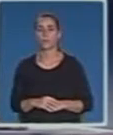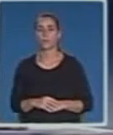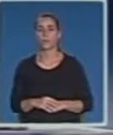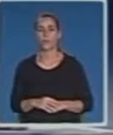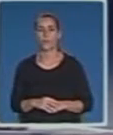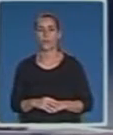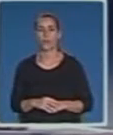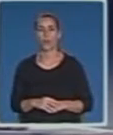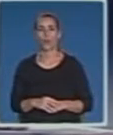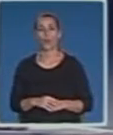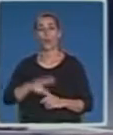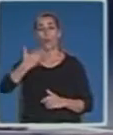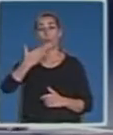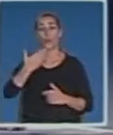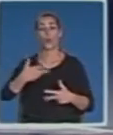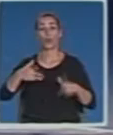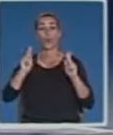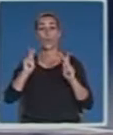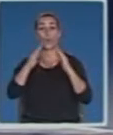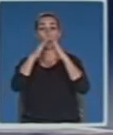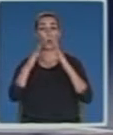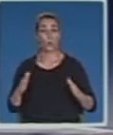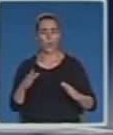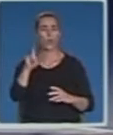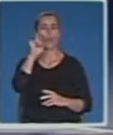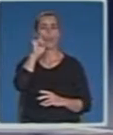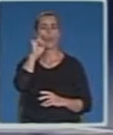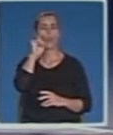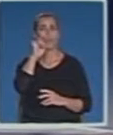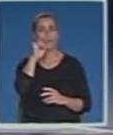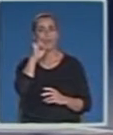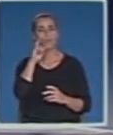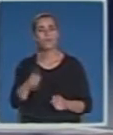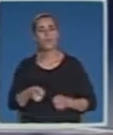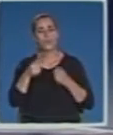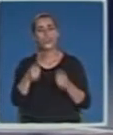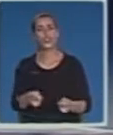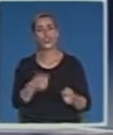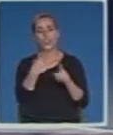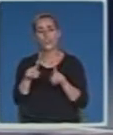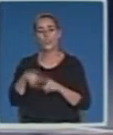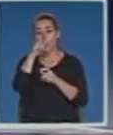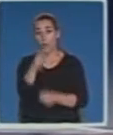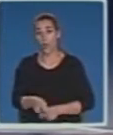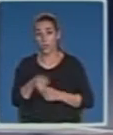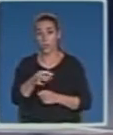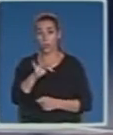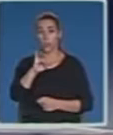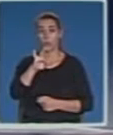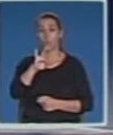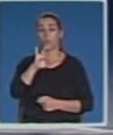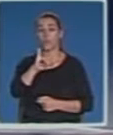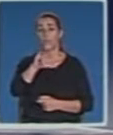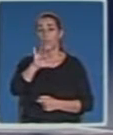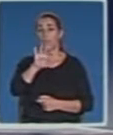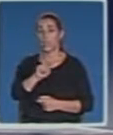O cabeça de lista do LIVRE pelo Pico defende uma aposta na diversificação agrícola. Filipe Gomes diz que a recuperação da vinha é